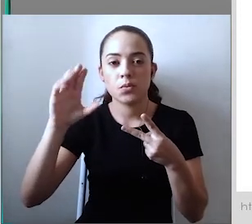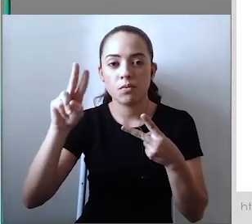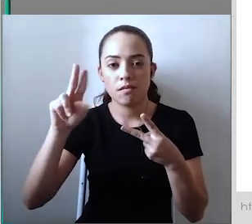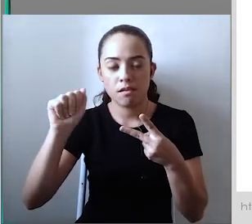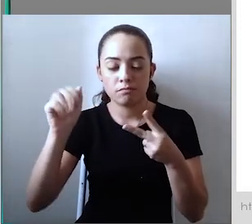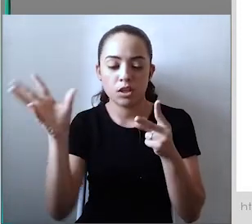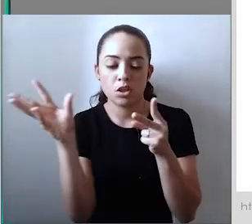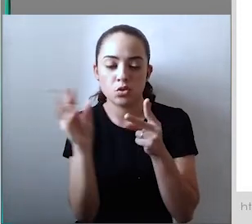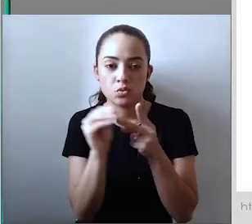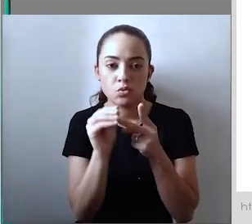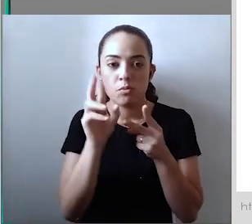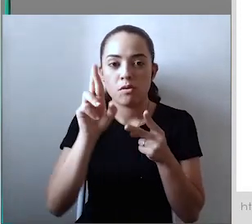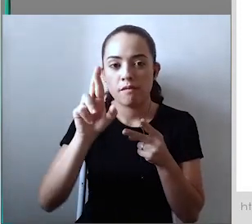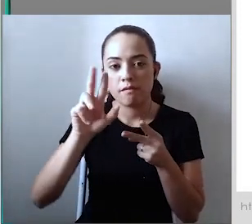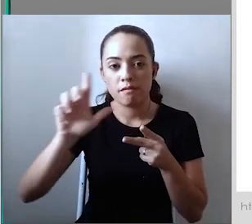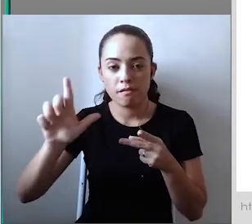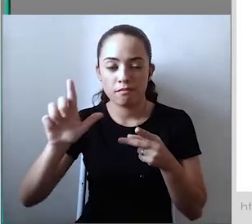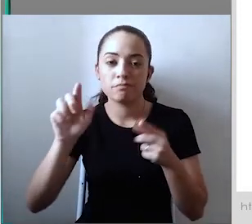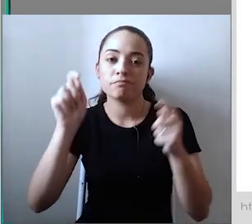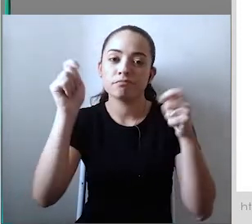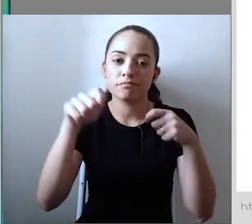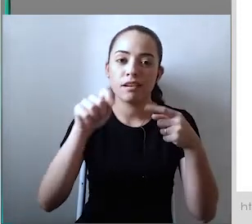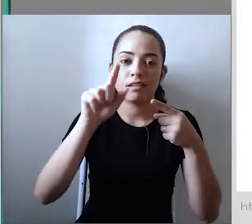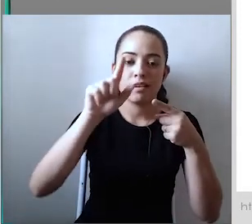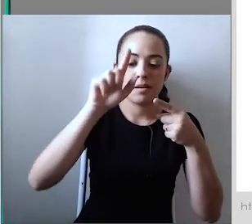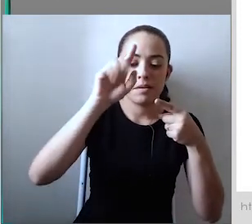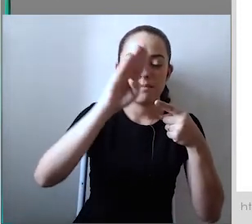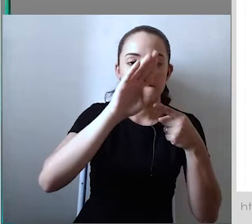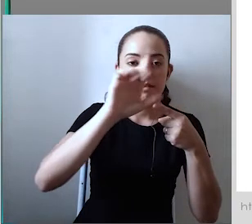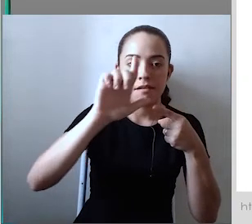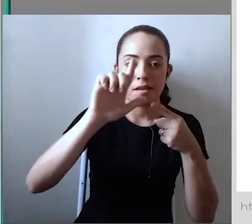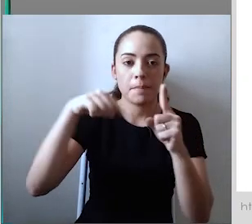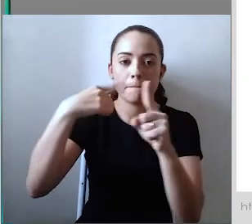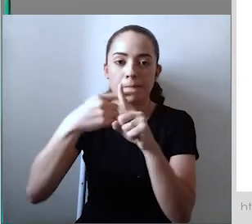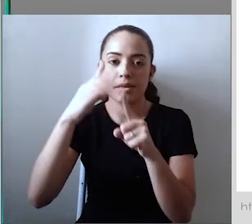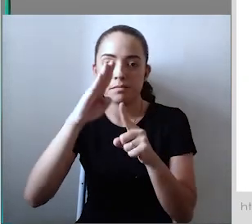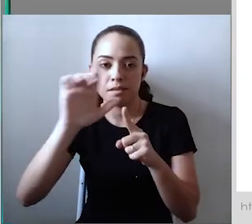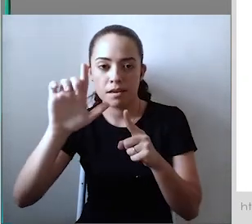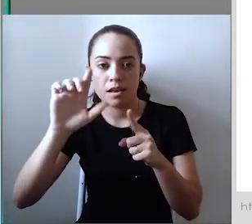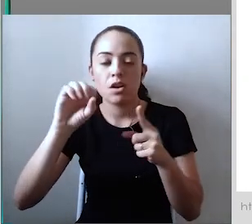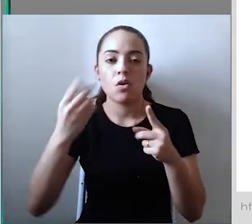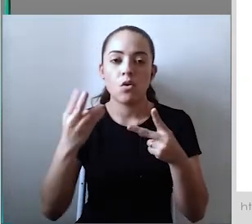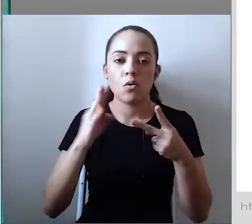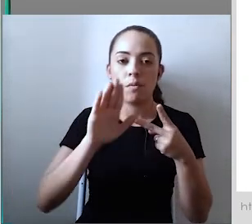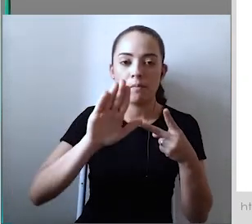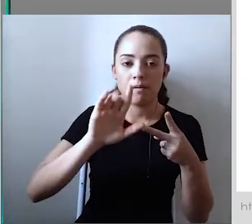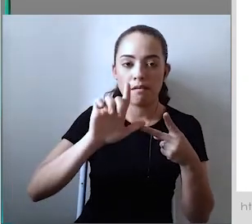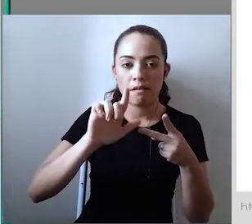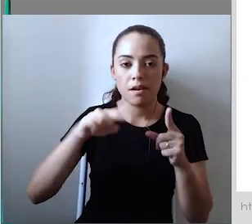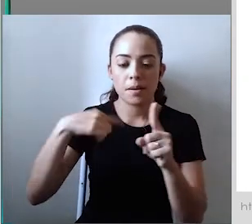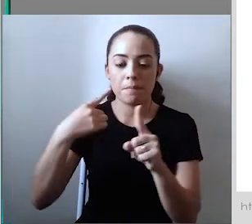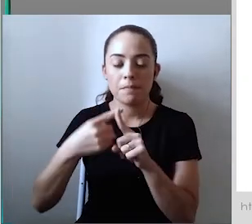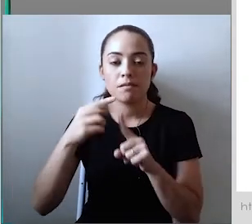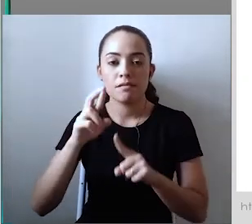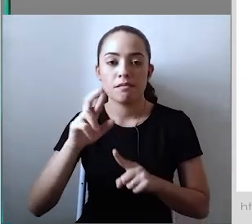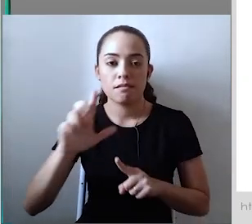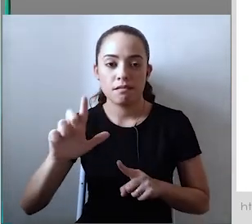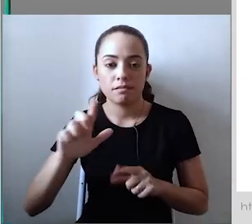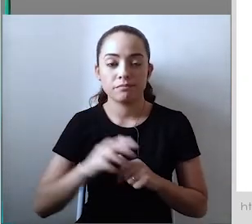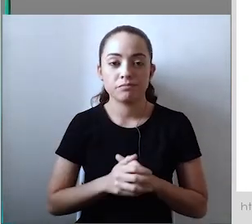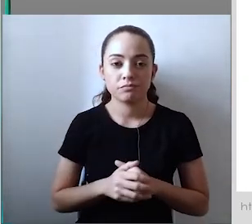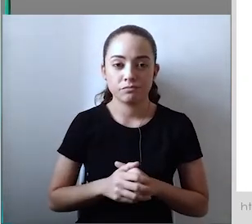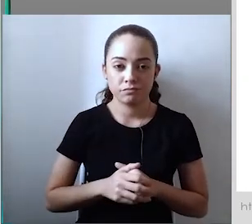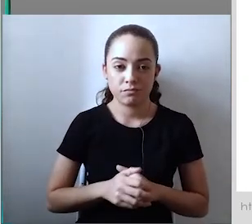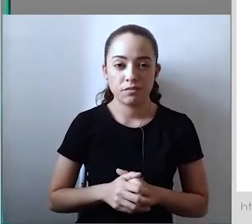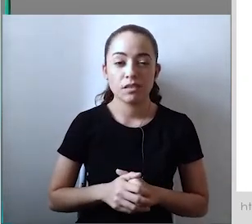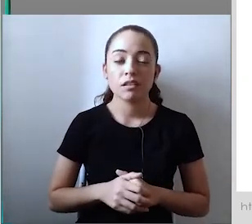O componente lâmina basal é sintetizado pelas células epiteliais e é composto por duas lâminas, uma